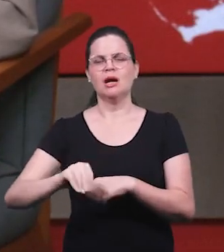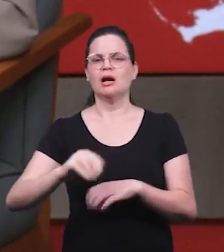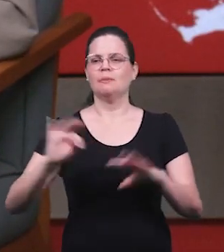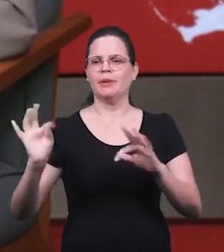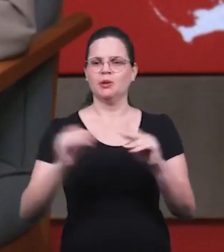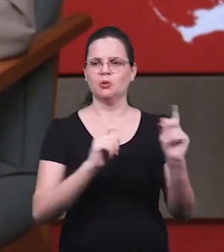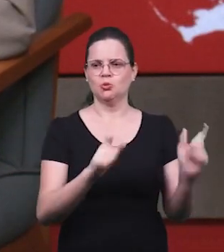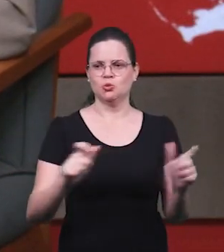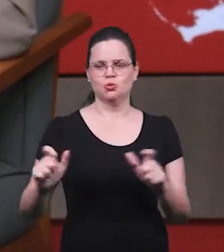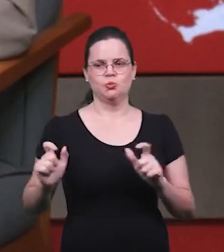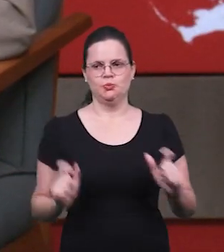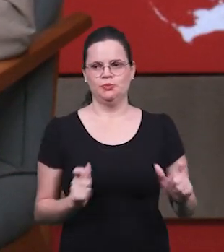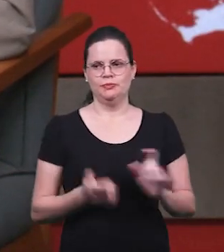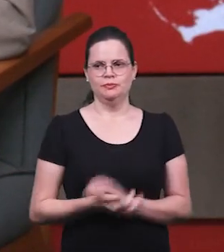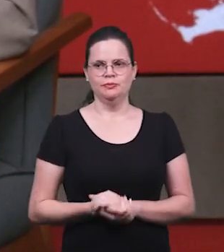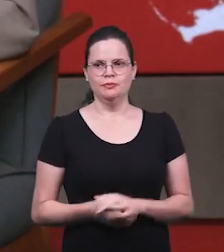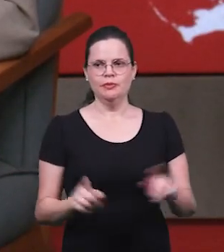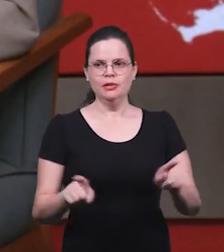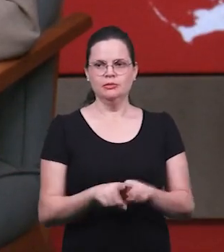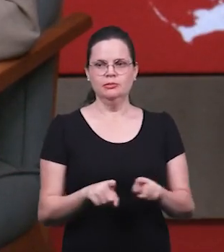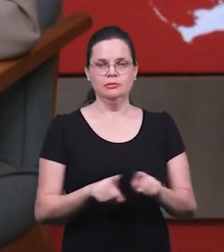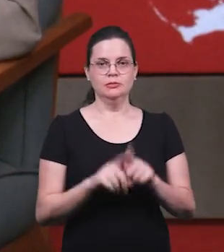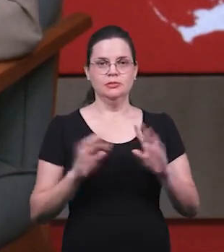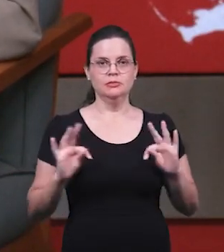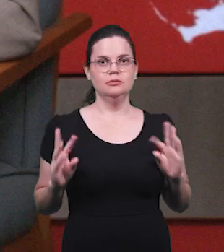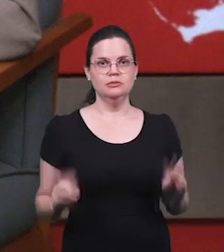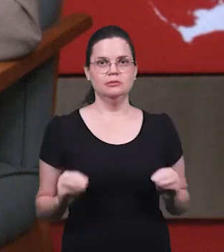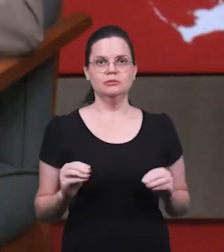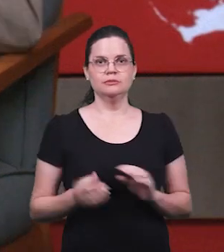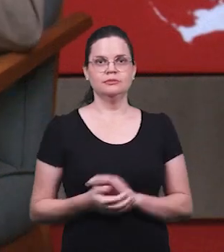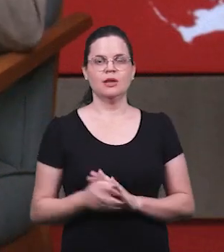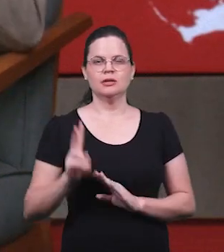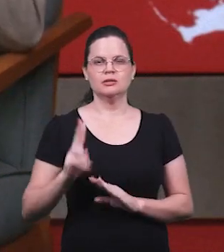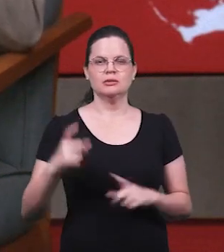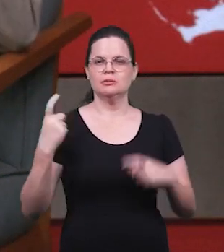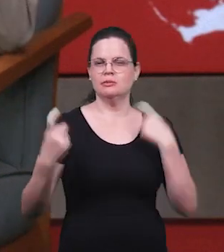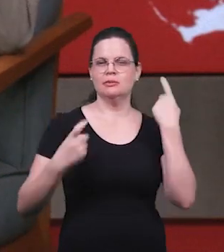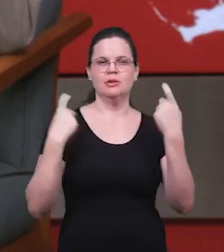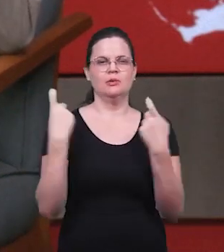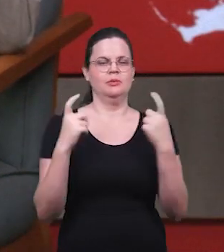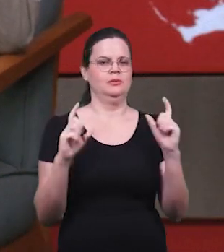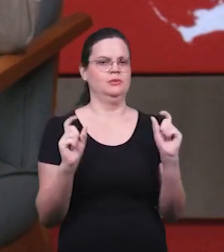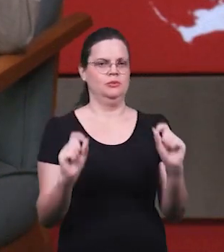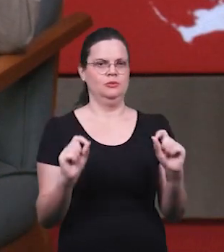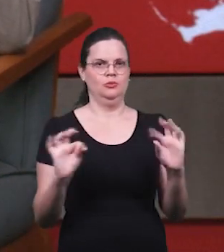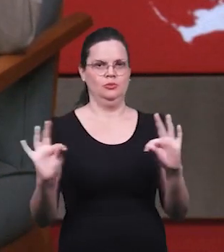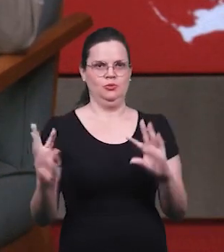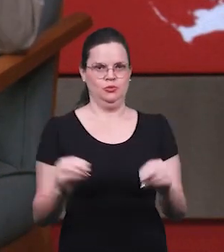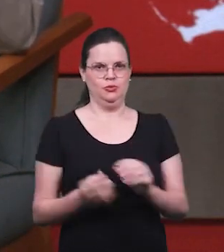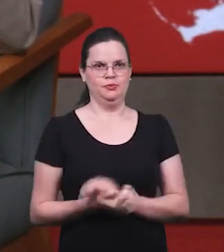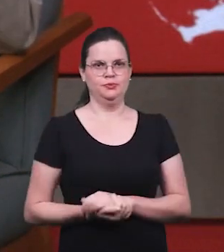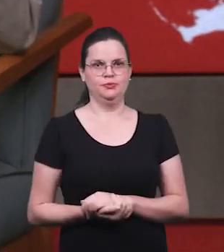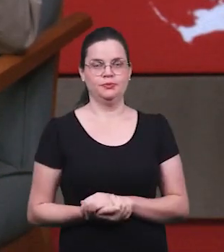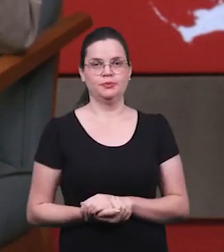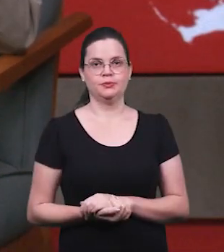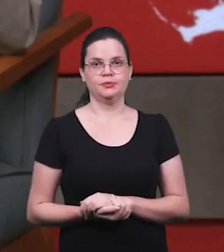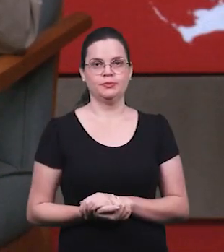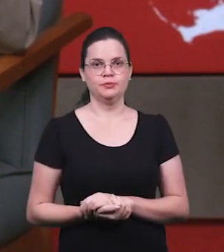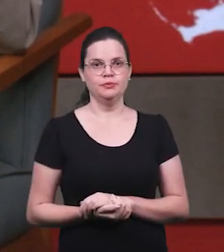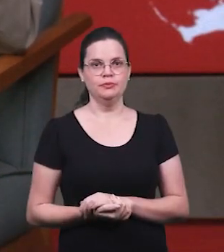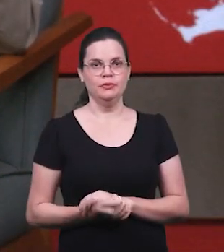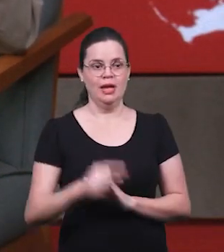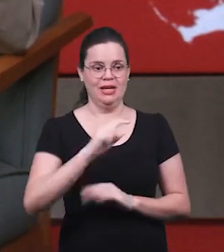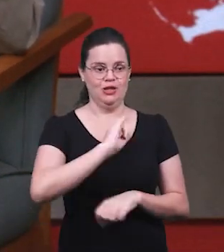as informações, entendeu? Os cuidados, ele sempre se preocupava com isso. Quando ele foi